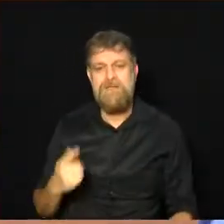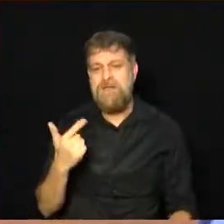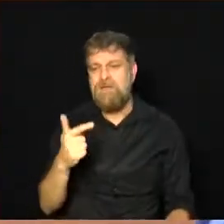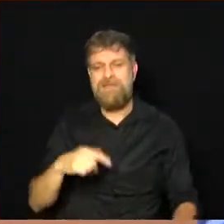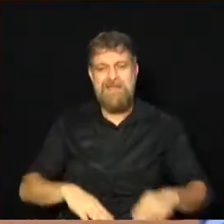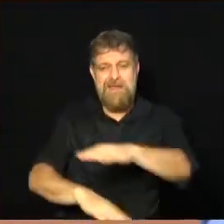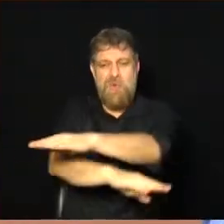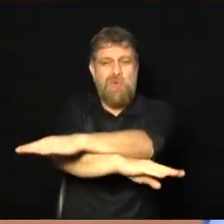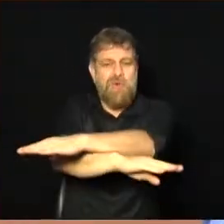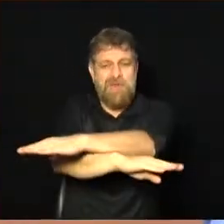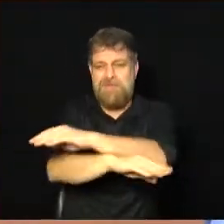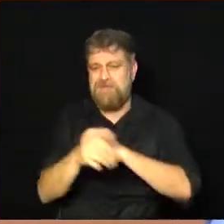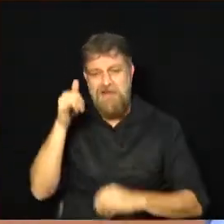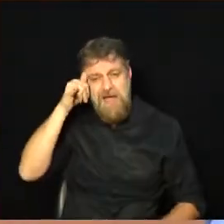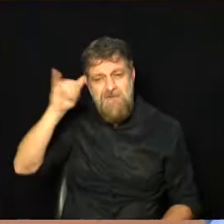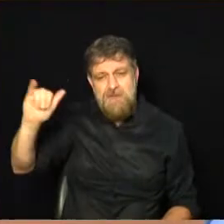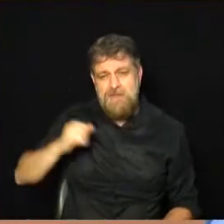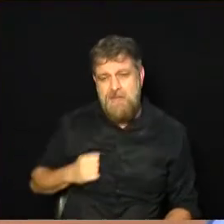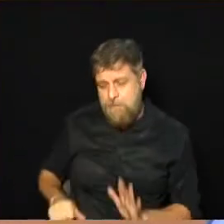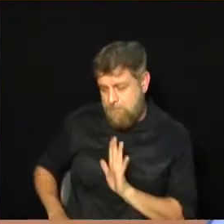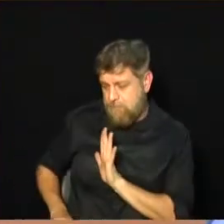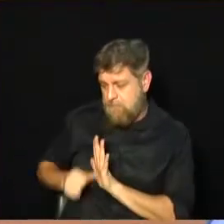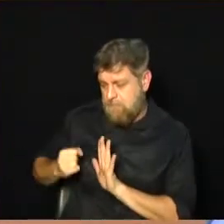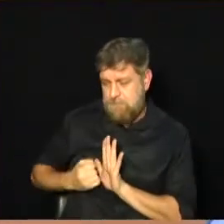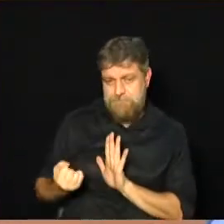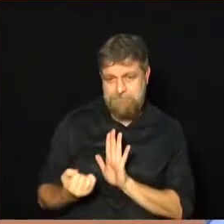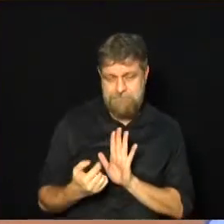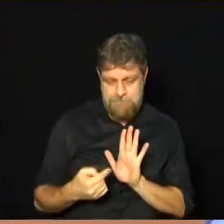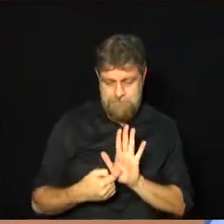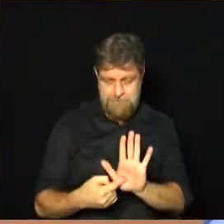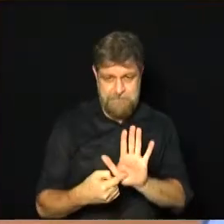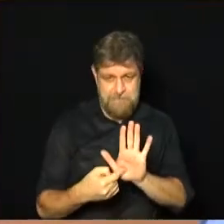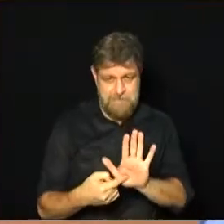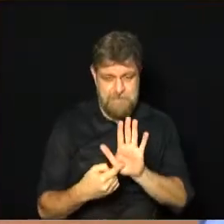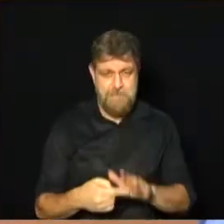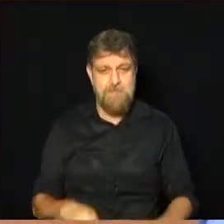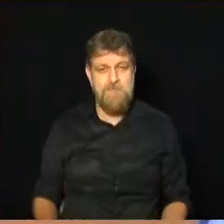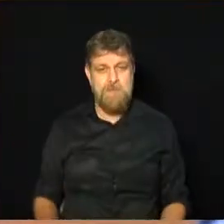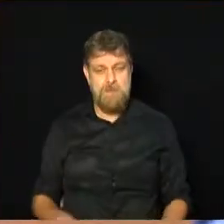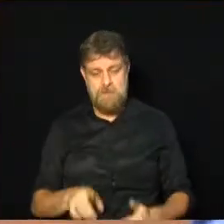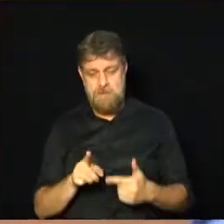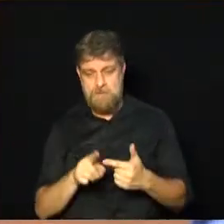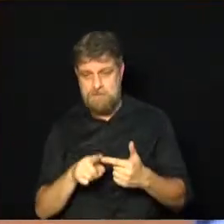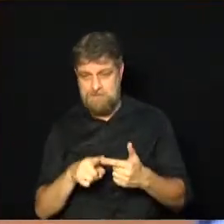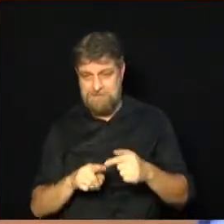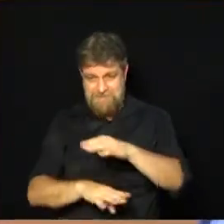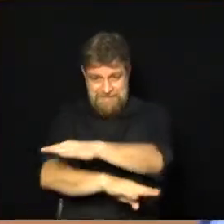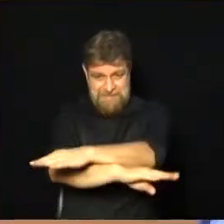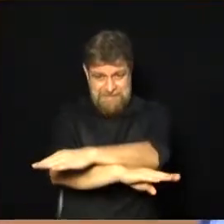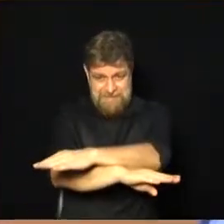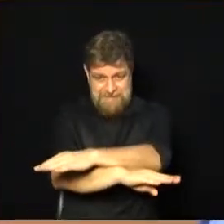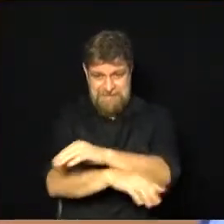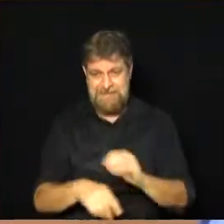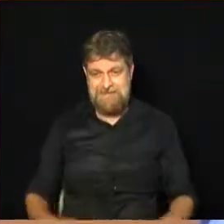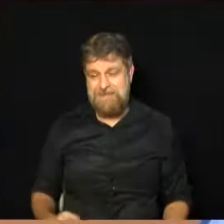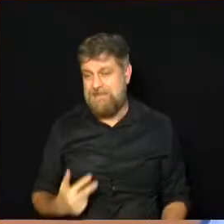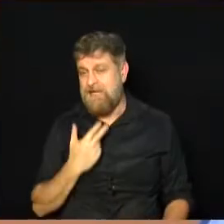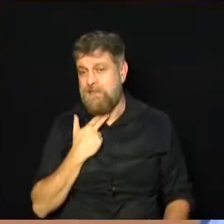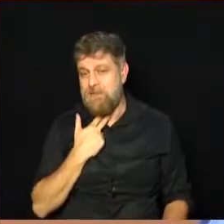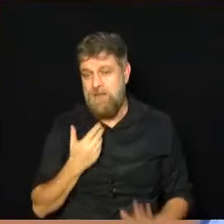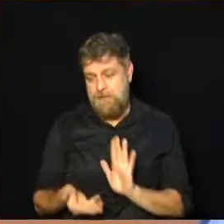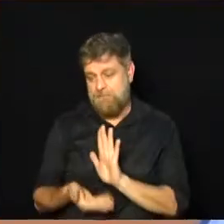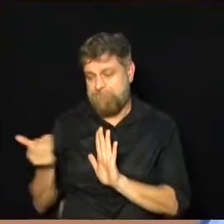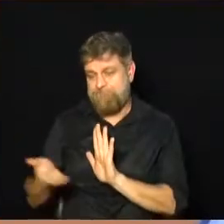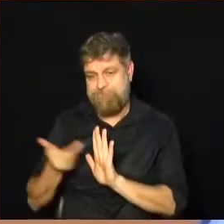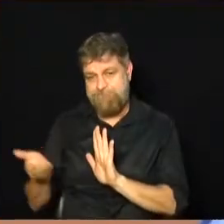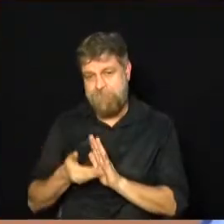que não houvesse o cruzamento. Então, o primeiro ponto é esse. Segundo, que nos cruzamentos que não serão eliminados,